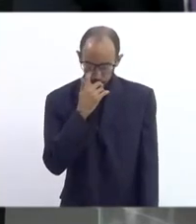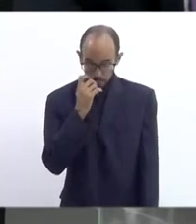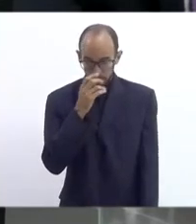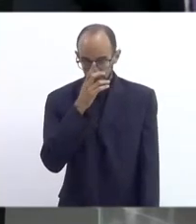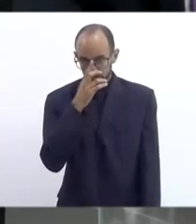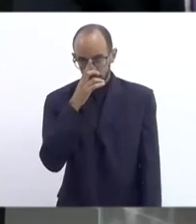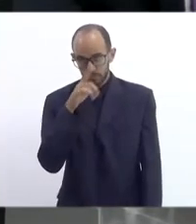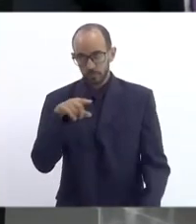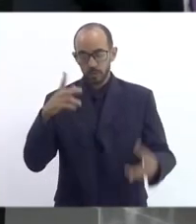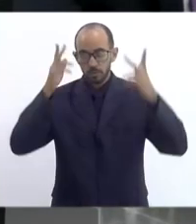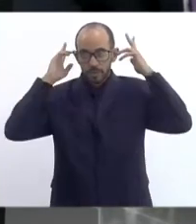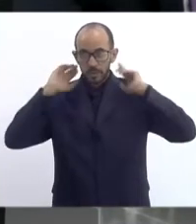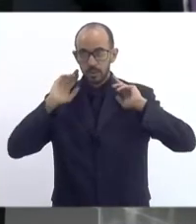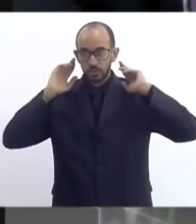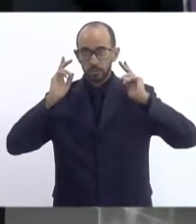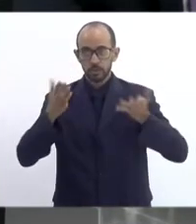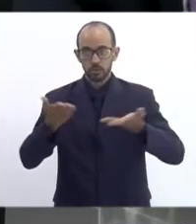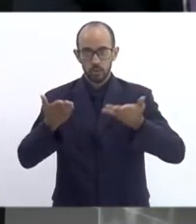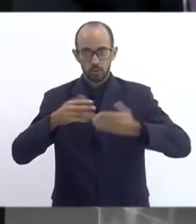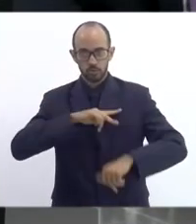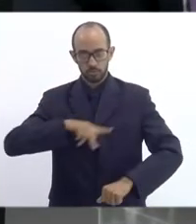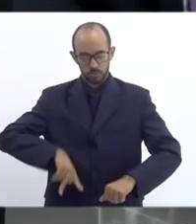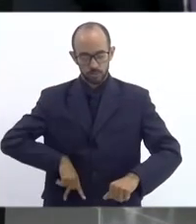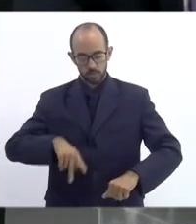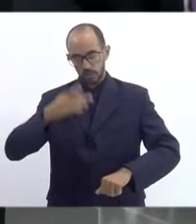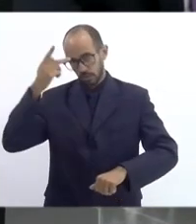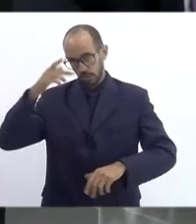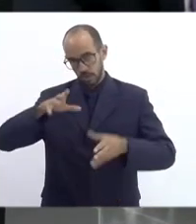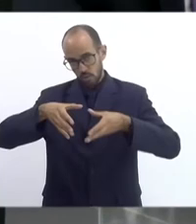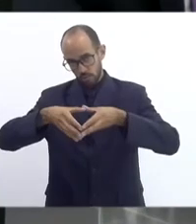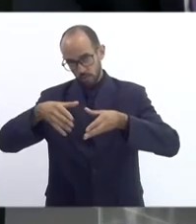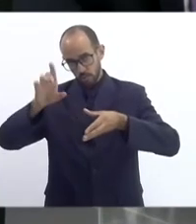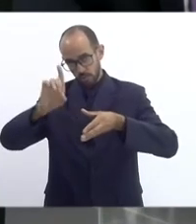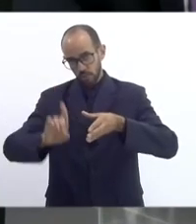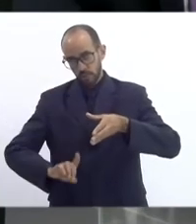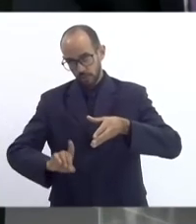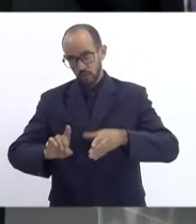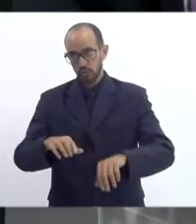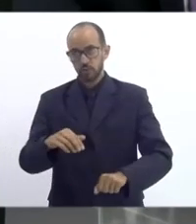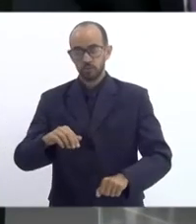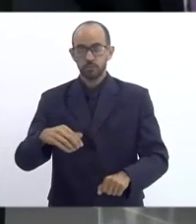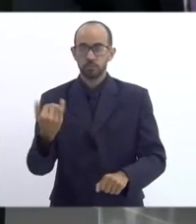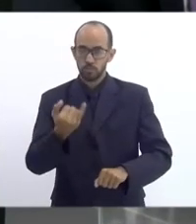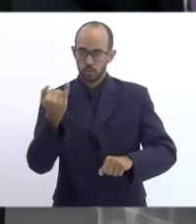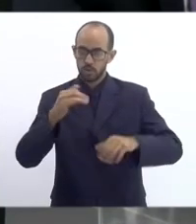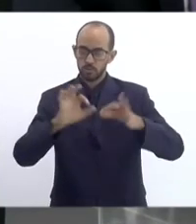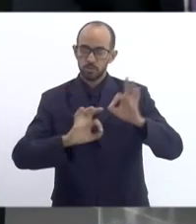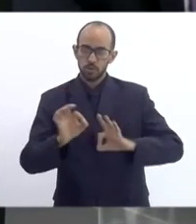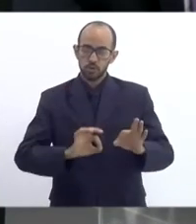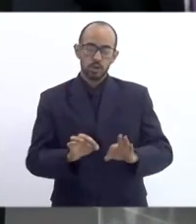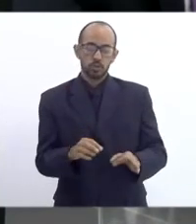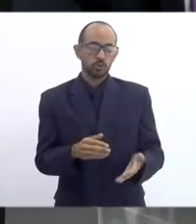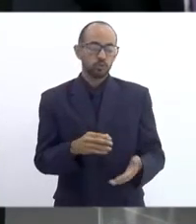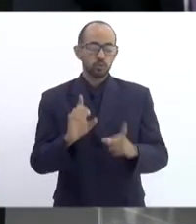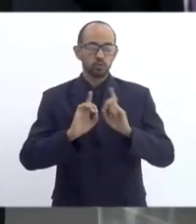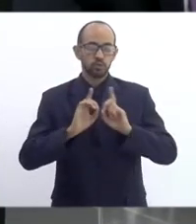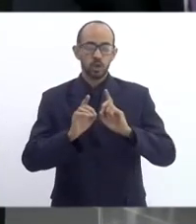Deputado Marcelo Cabeleireiro, que hoje preside a Comissão da Pessoa com Deficiência. Importante projeto. Em discussão e votação,